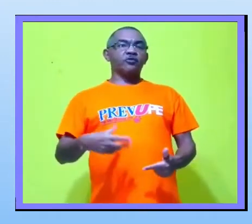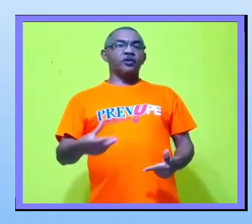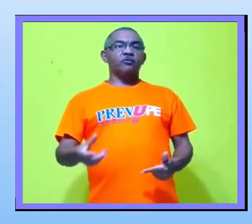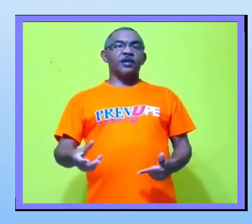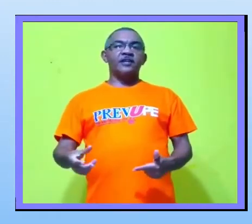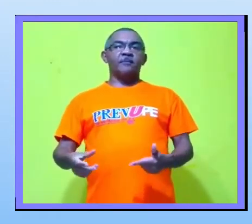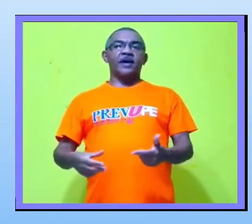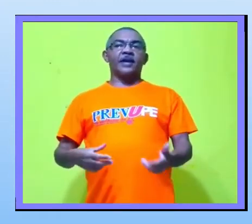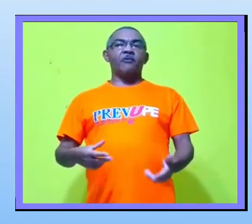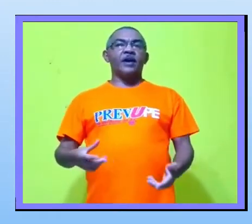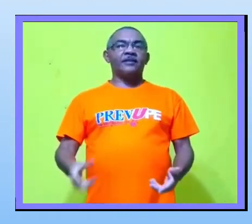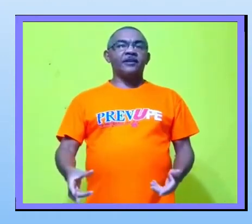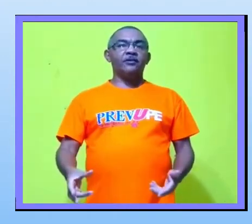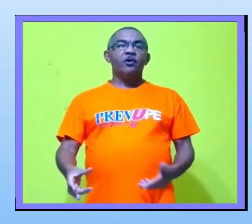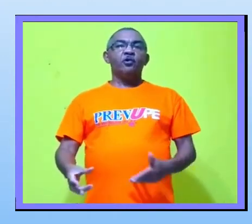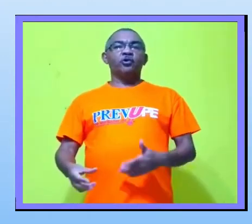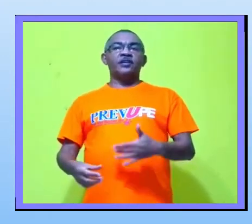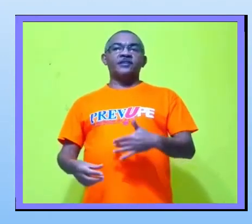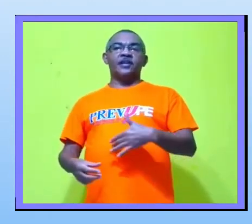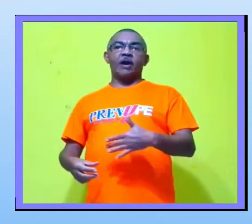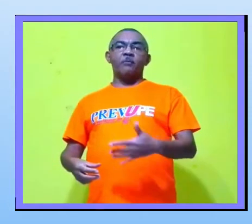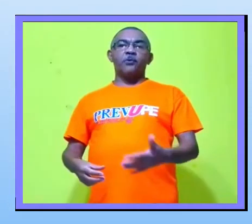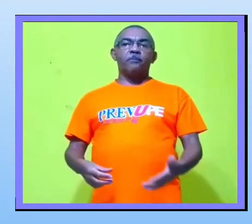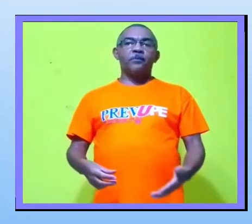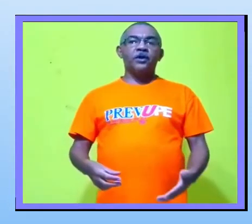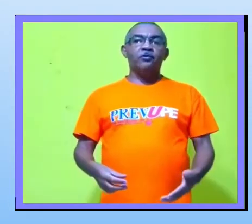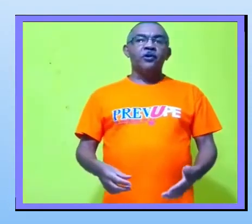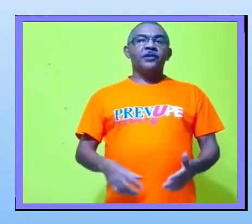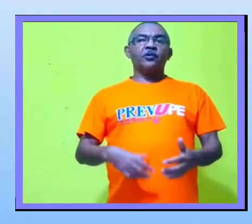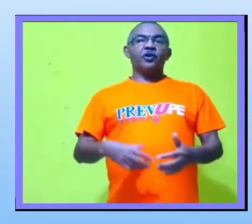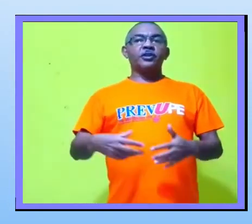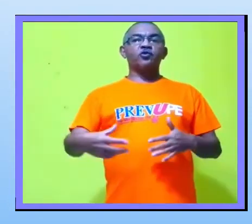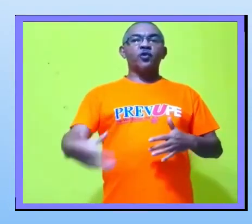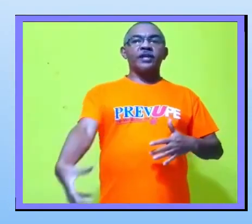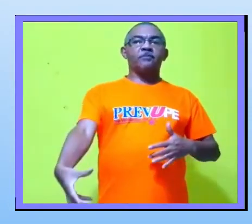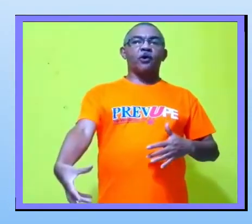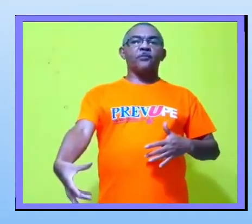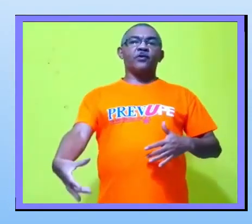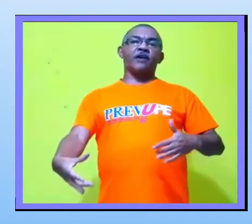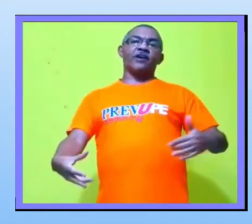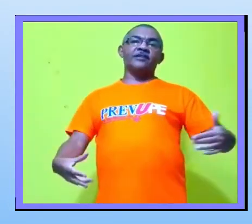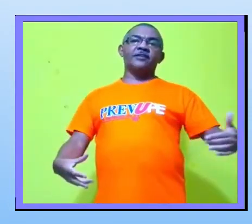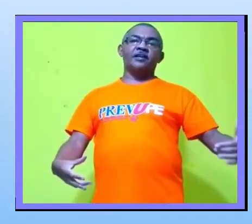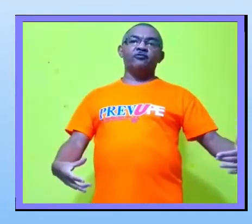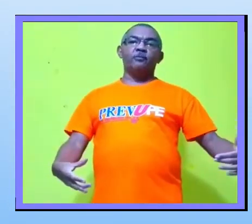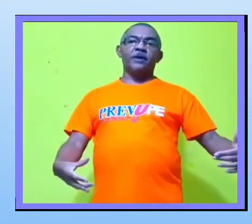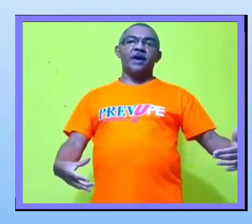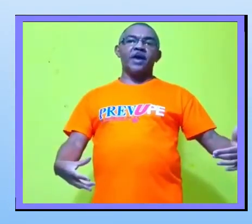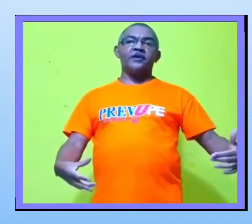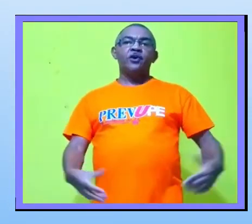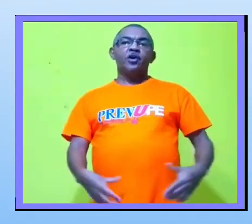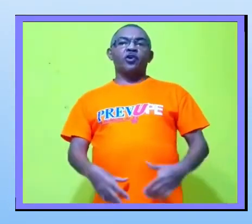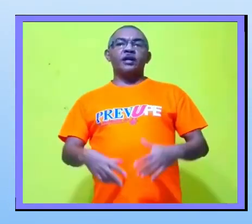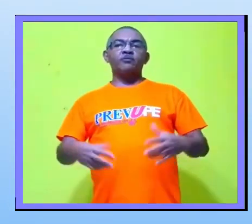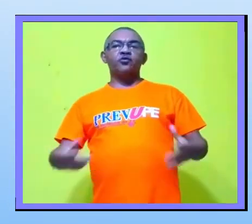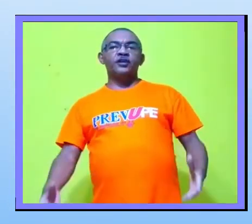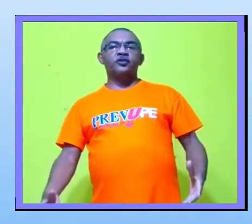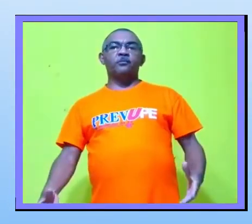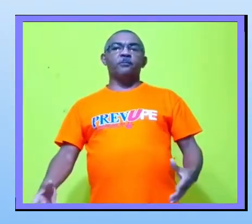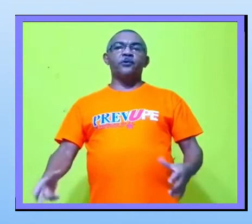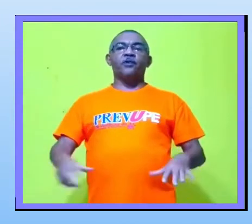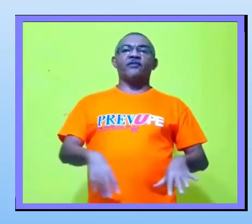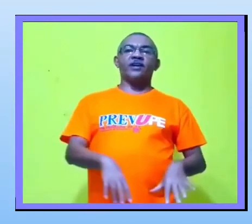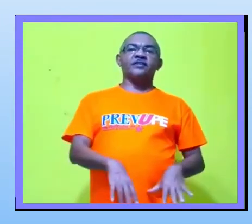Nós temos o segundo exemplo aí, que é um etil. O terceiro, que é um propil. Né? Nós temos o N-propil, que é a valência livre no primeiro. Nós temos